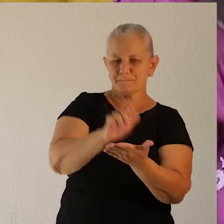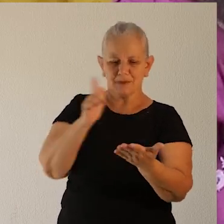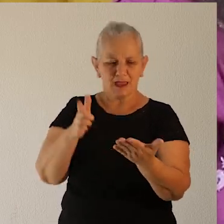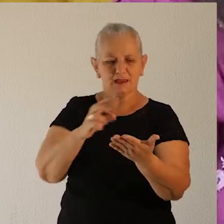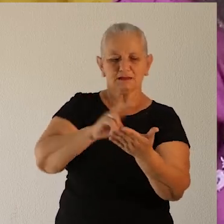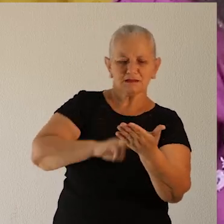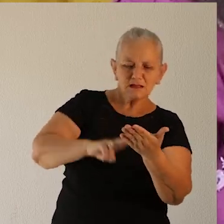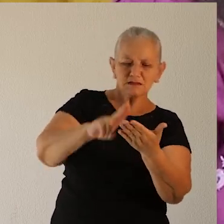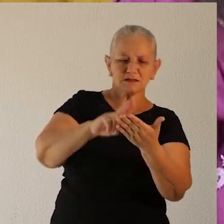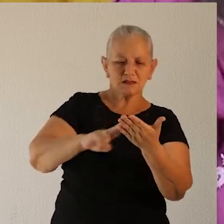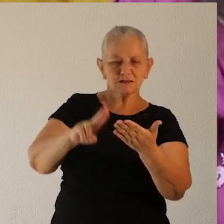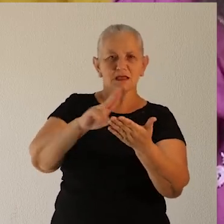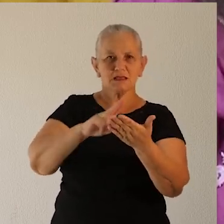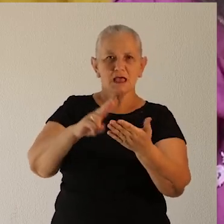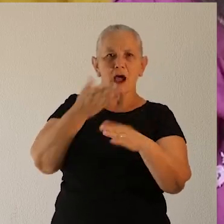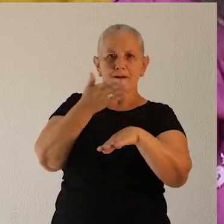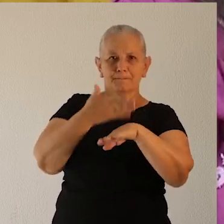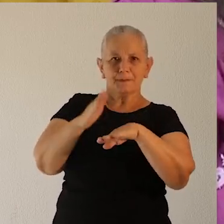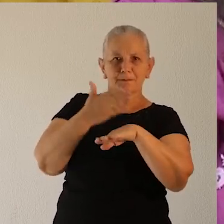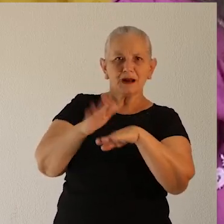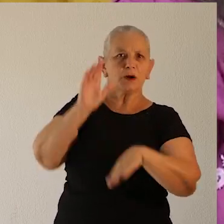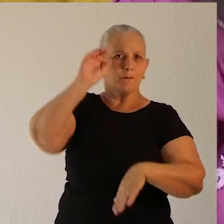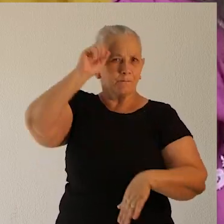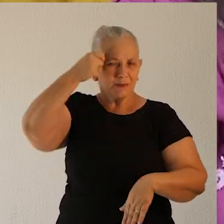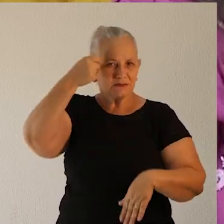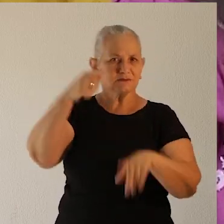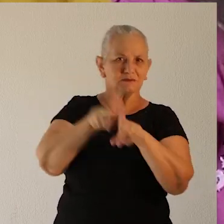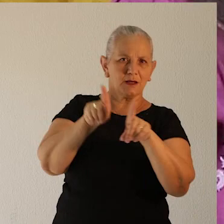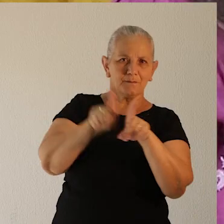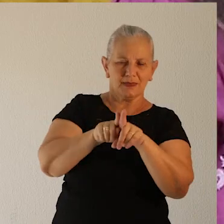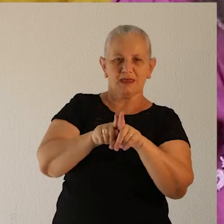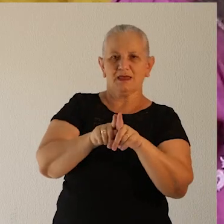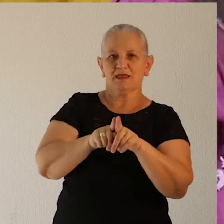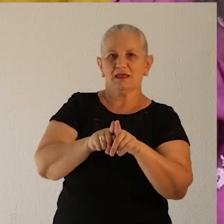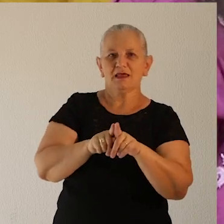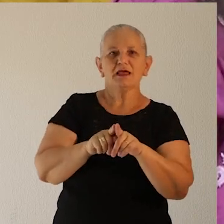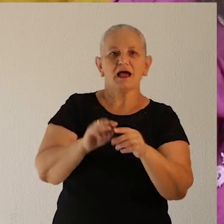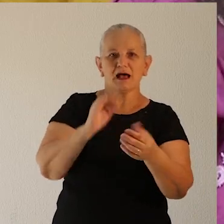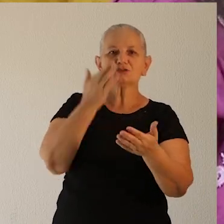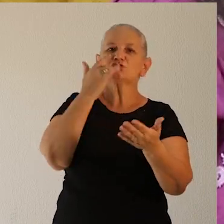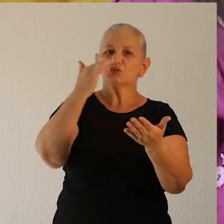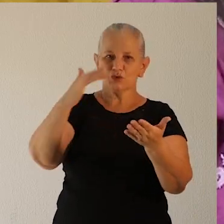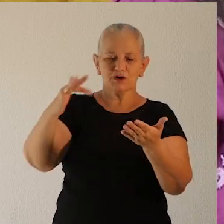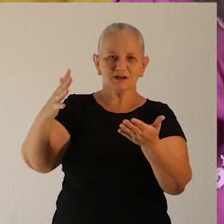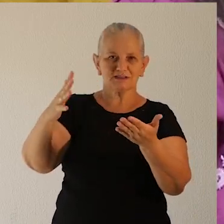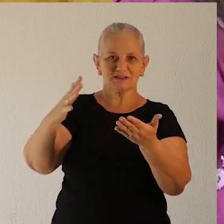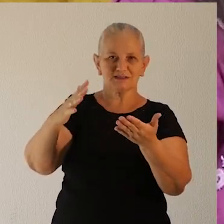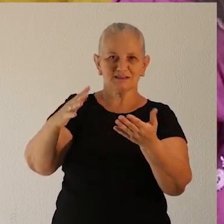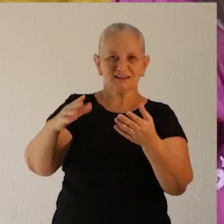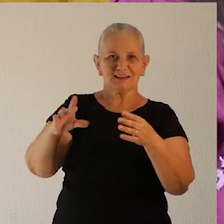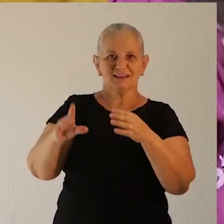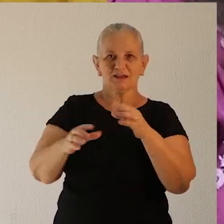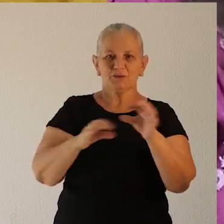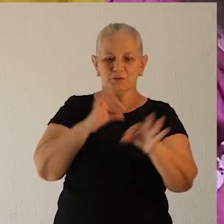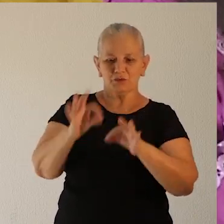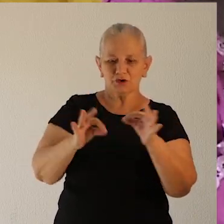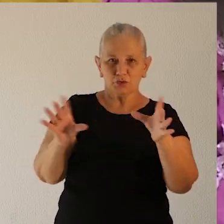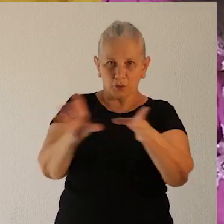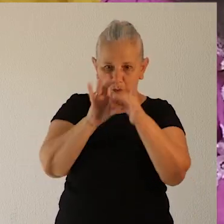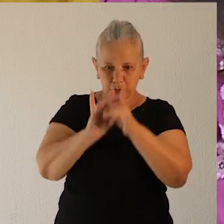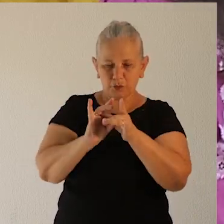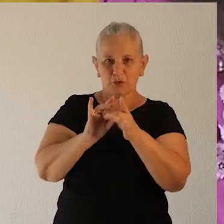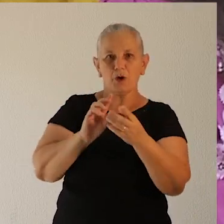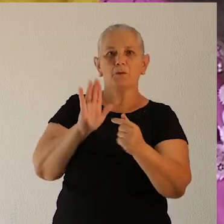desenhando em branco e preto, papel e lápis de cor formam esse dueto. Venham se divertir colorindo seu caderno